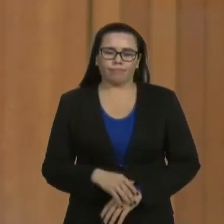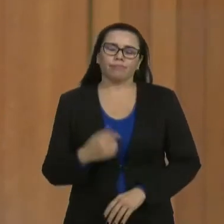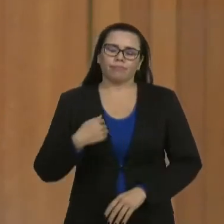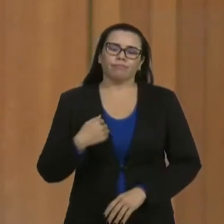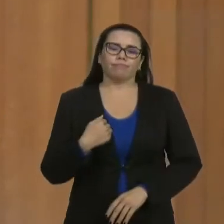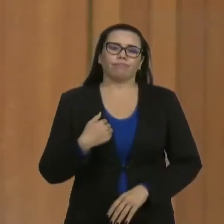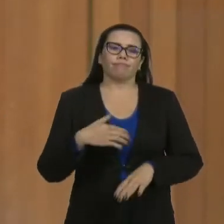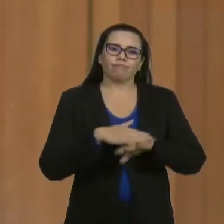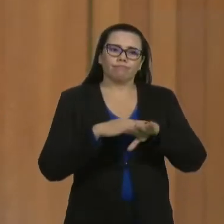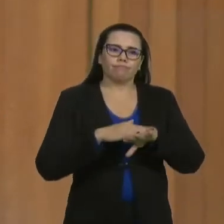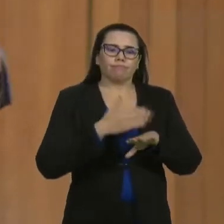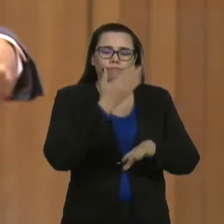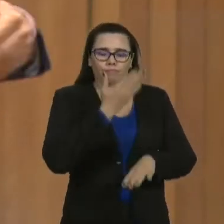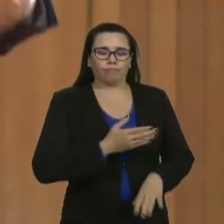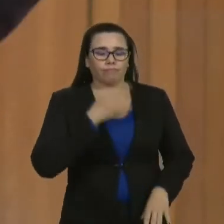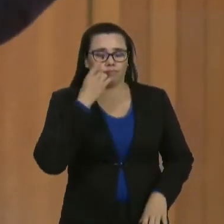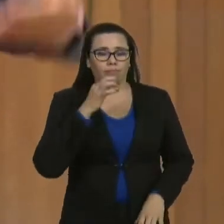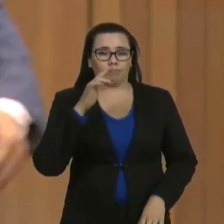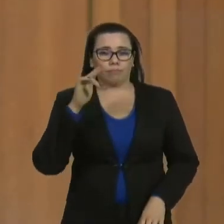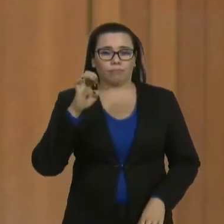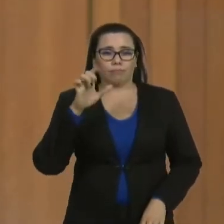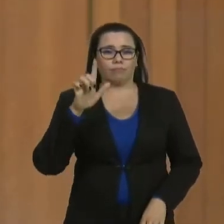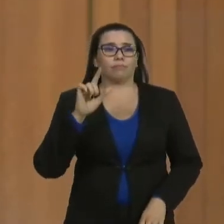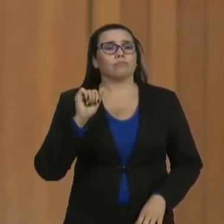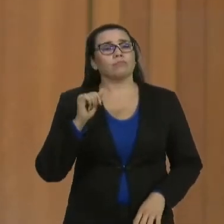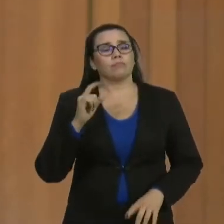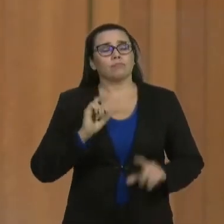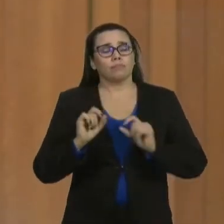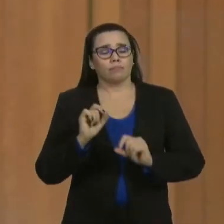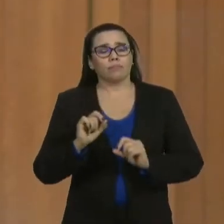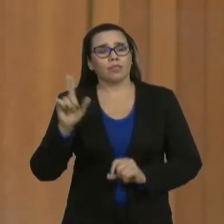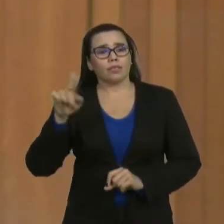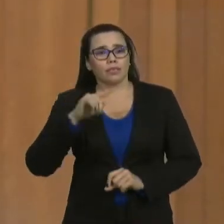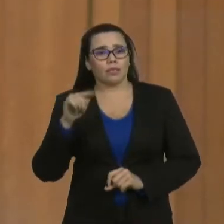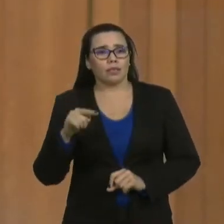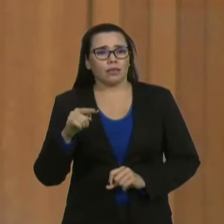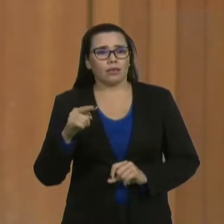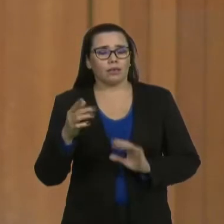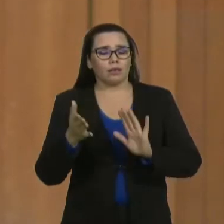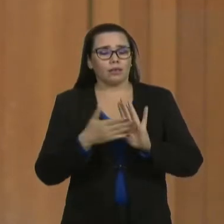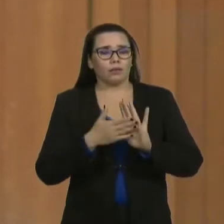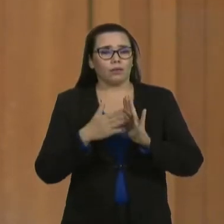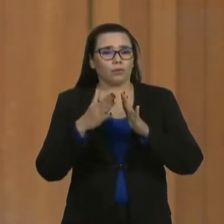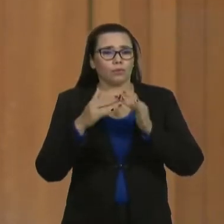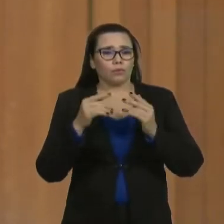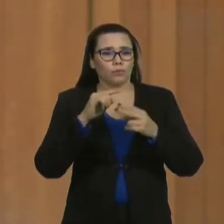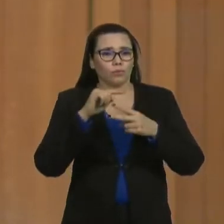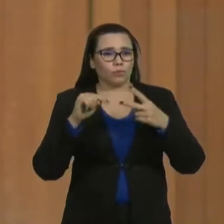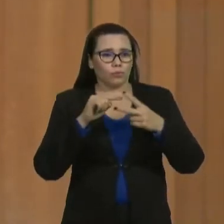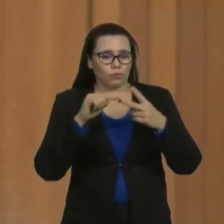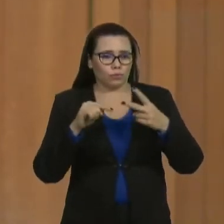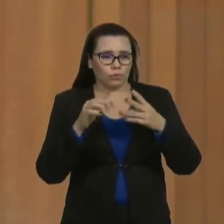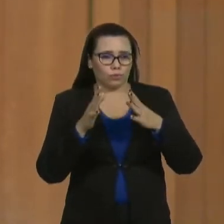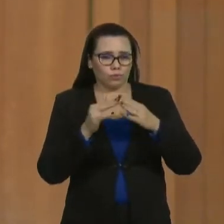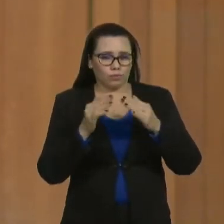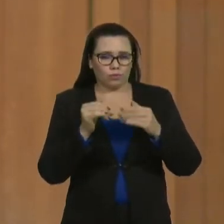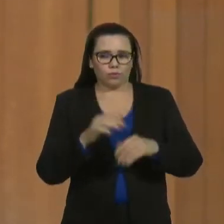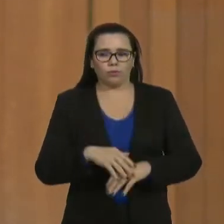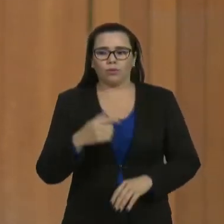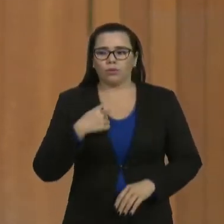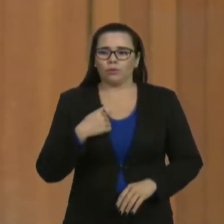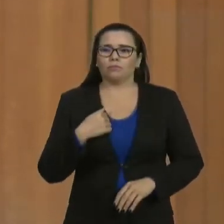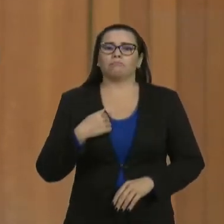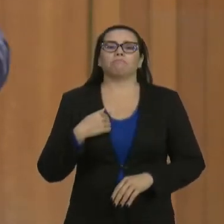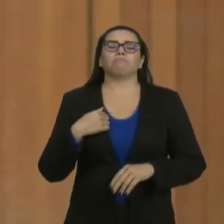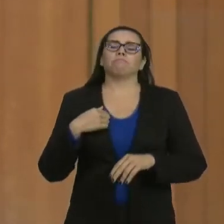eu concordava em adiar os dois requerimentos e é por isso que de forma transparente estou tratando na tribuna da Assembleia